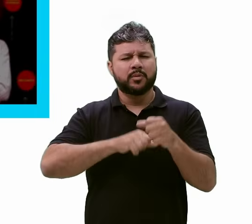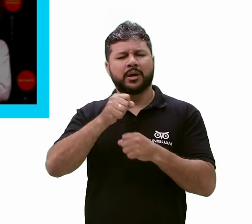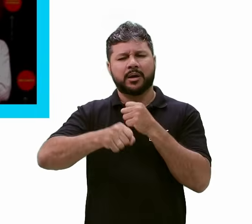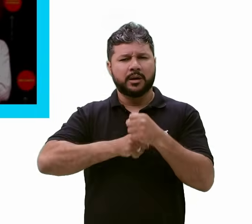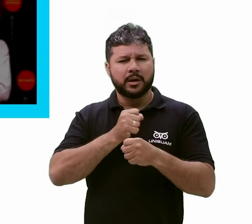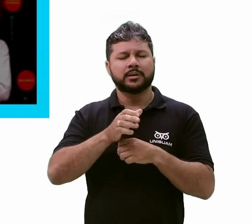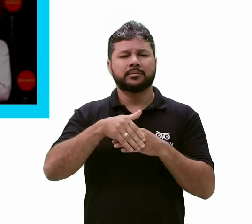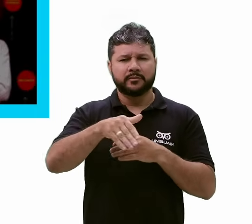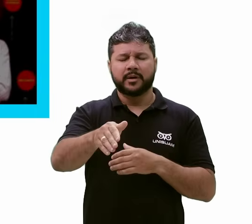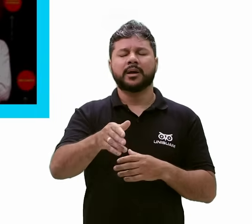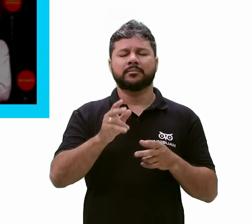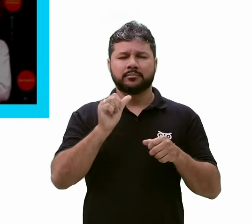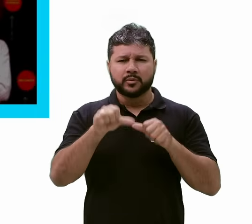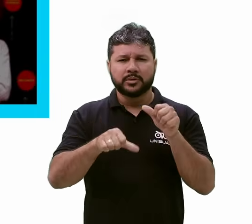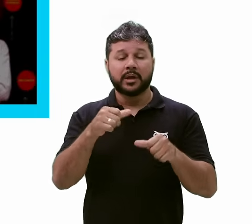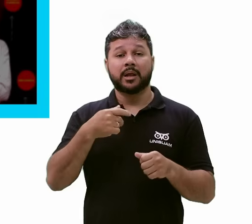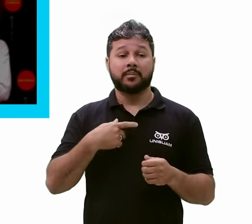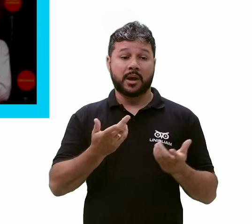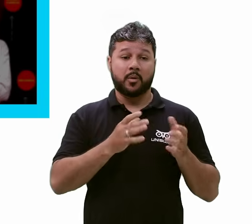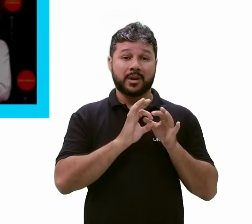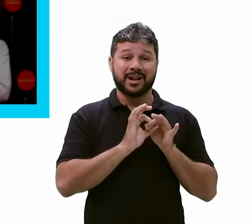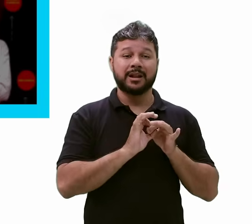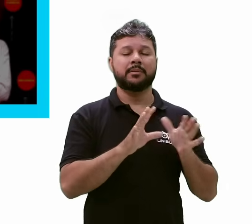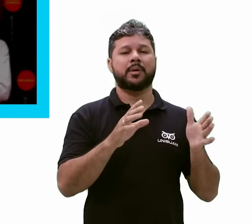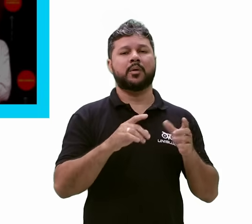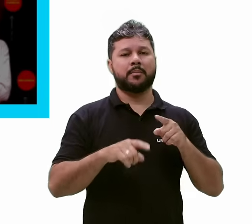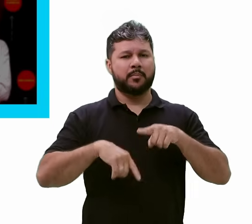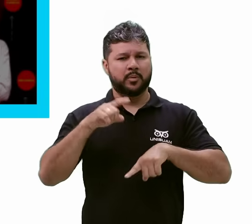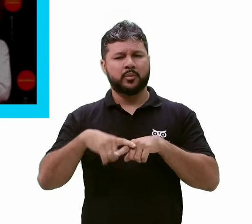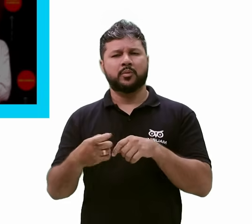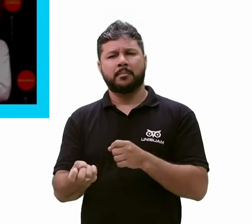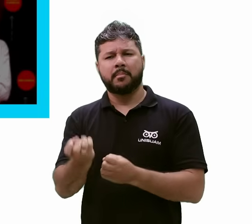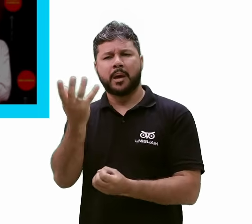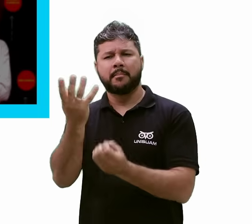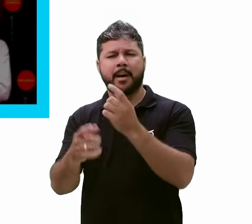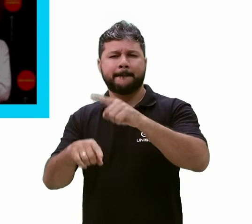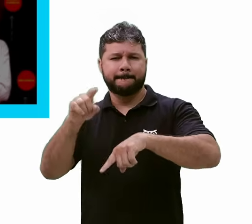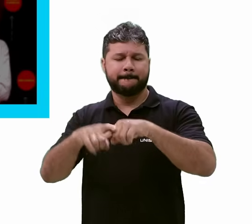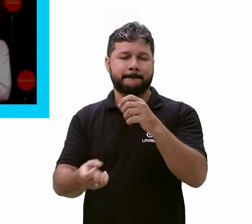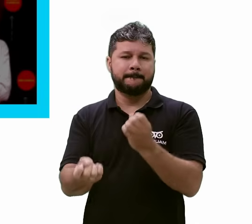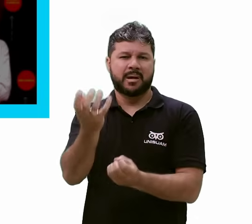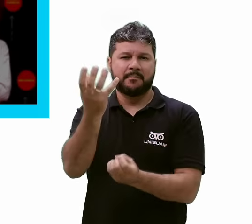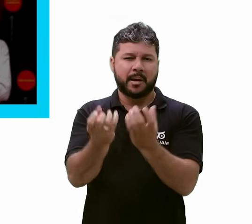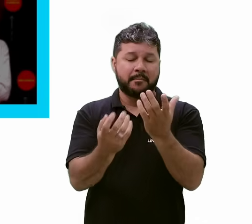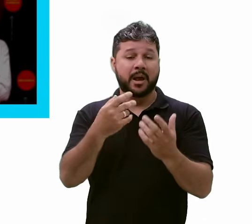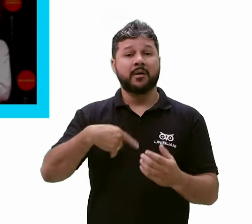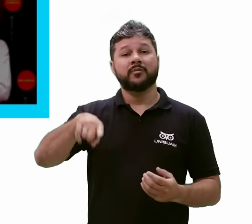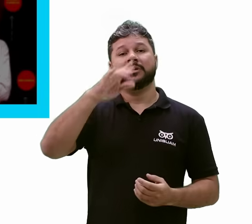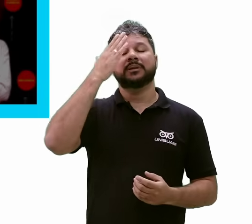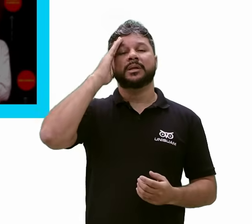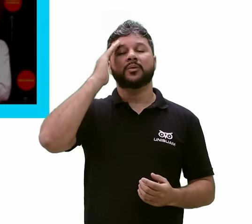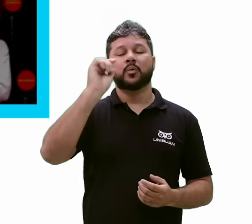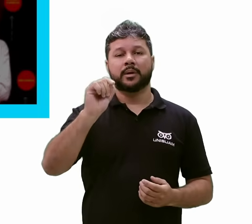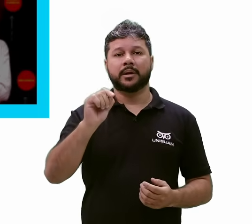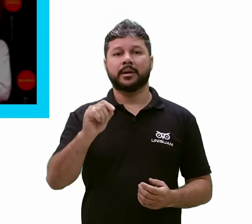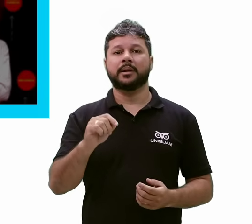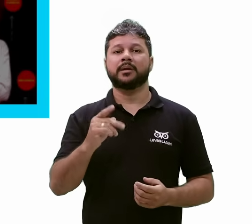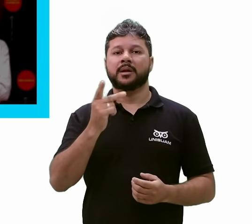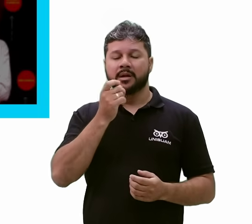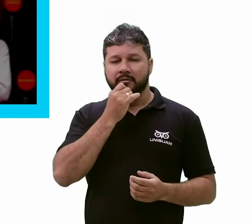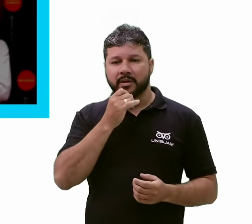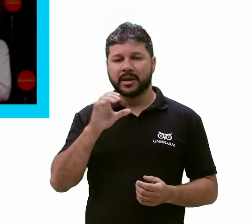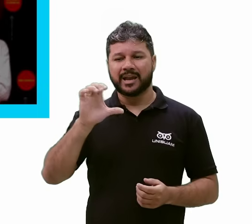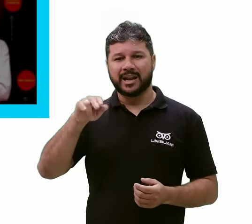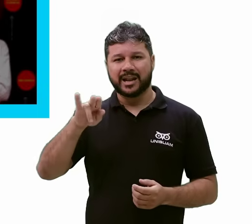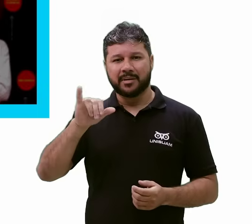mudar nos próximos anos ainda, tá? Porque a gente acabou de ser autorizado, muitos produtos vão surgir. O que eu quero que vocês entendam é que, para